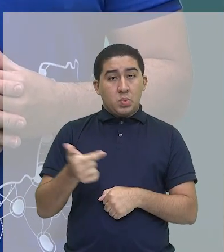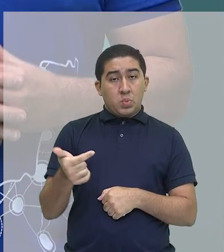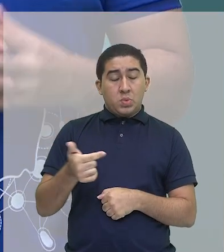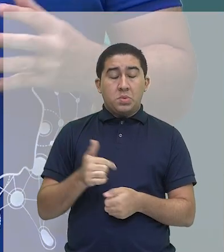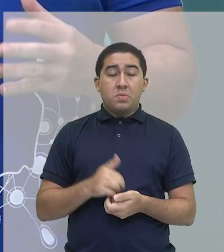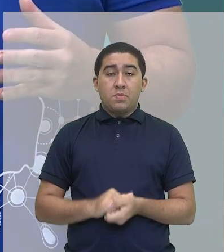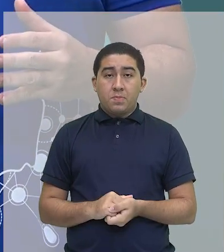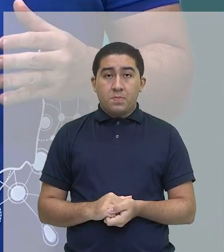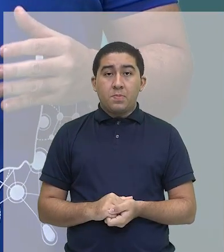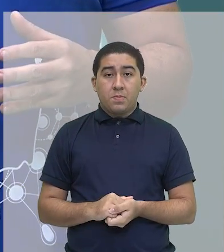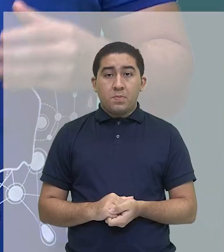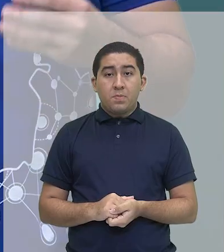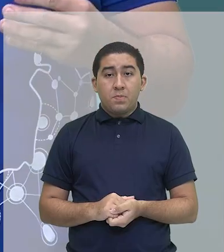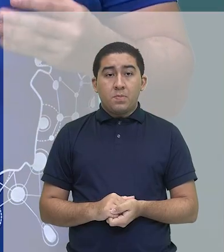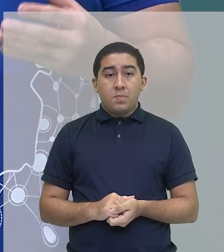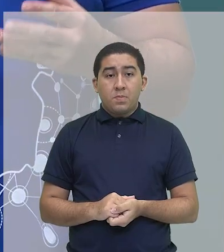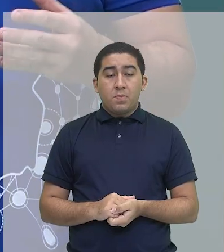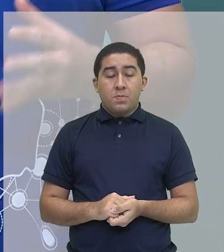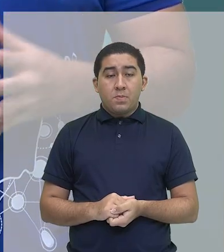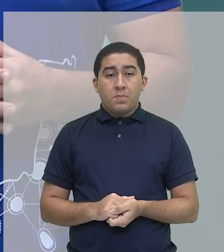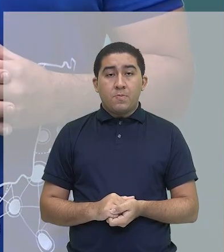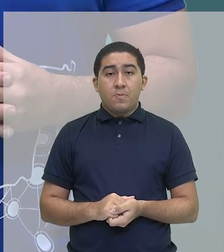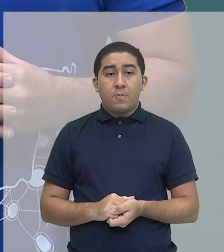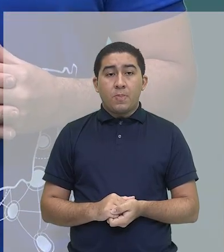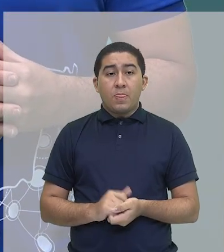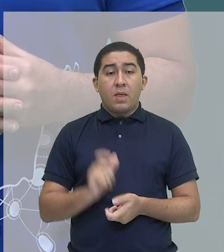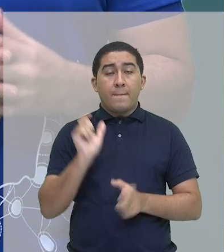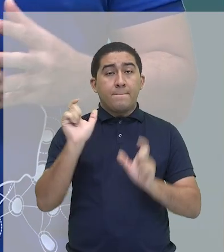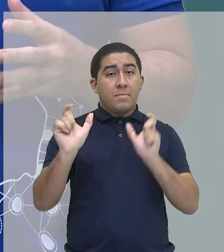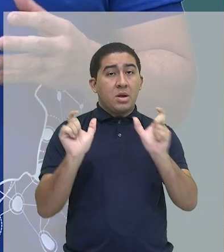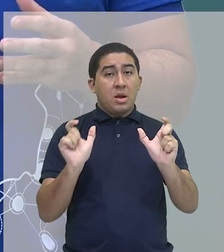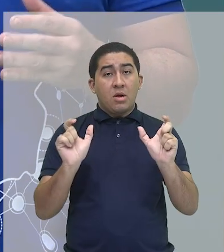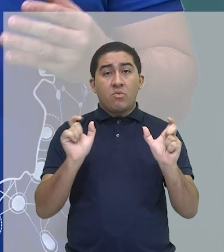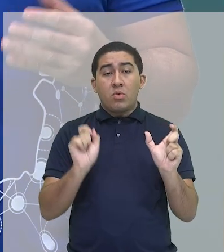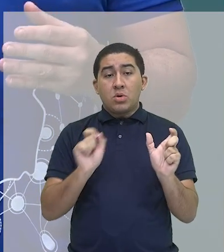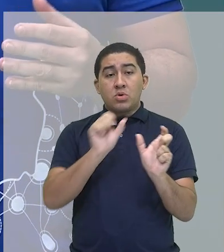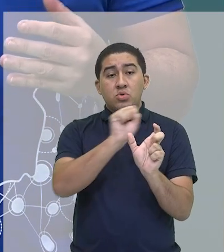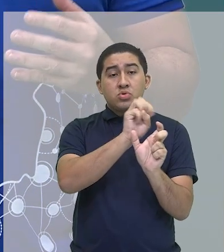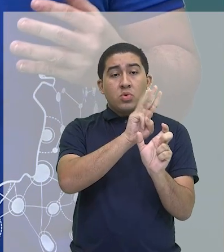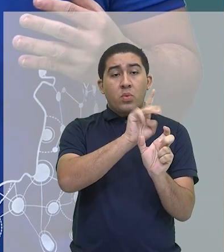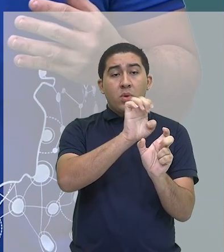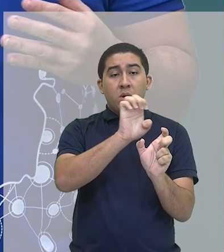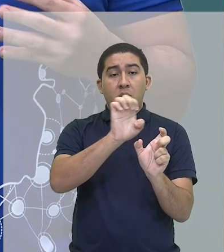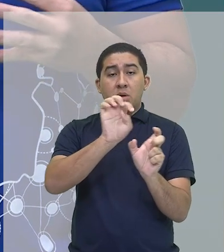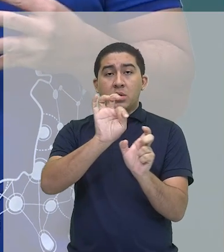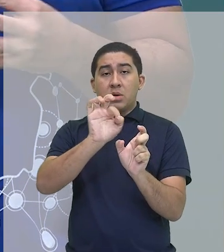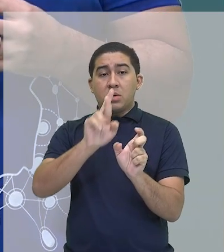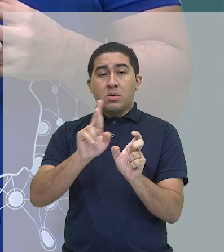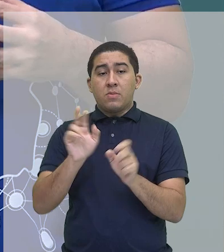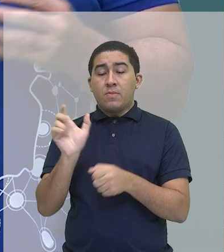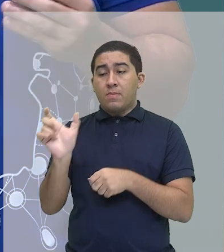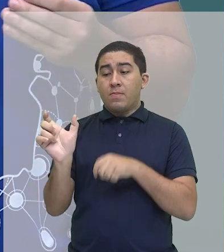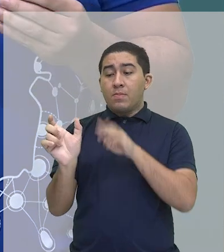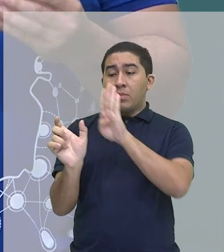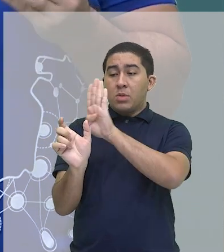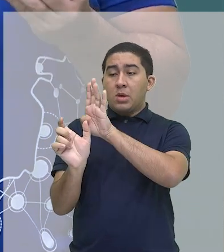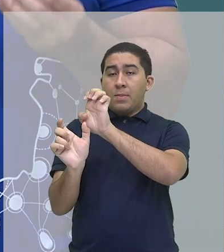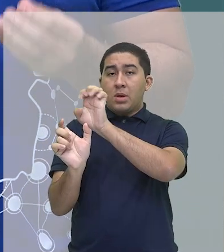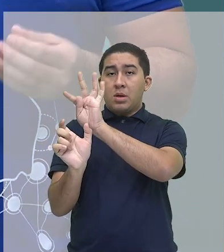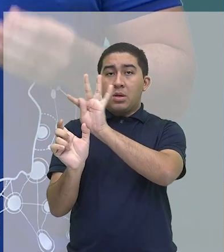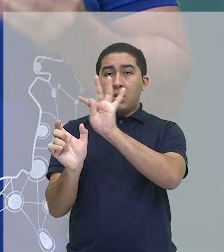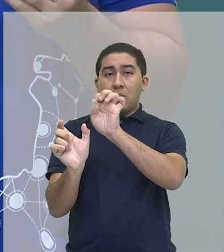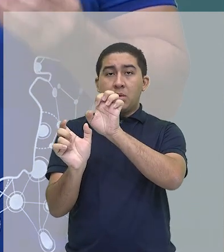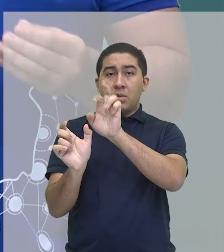place. Então, essas duas palavrinhas aqui, elas estão adicionadas,